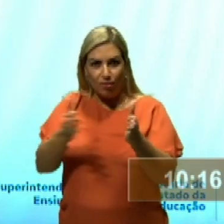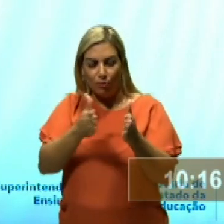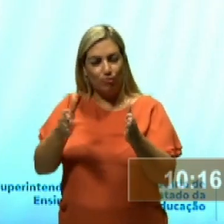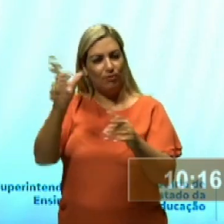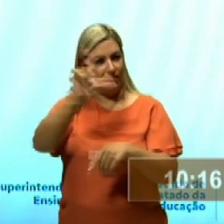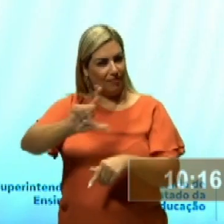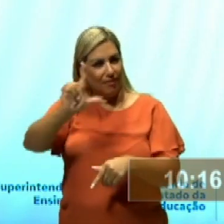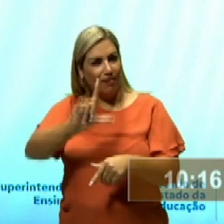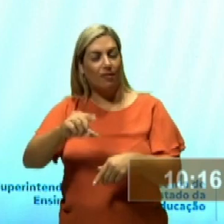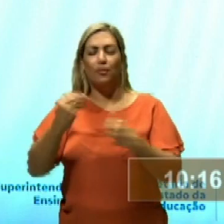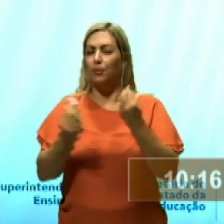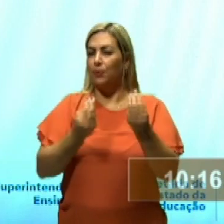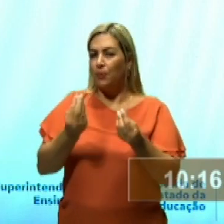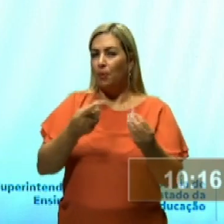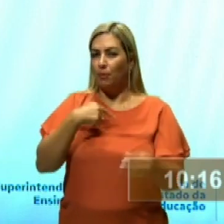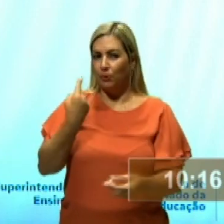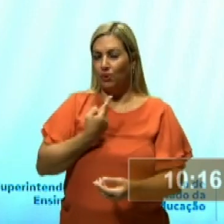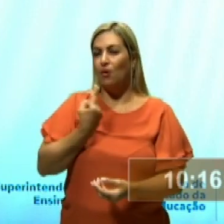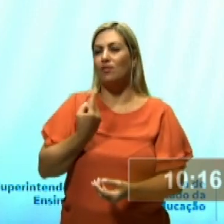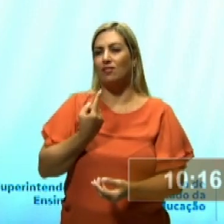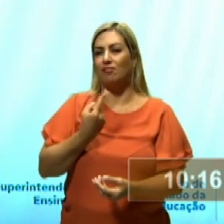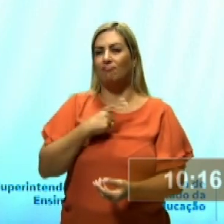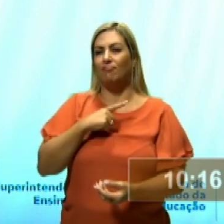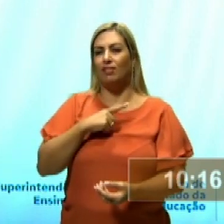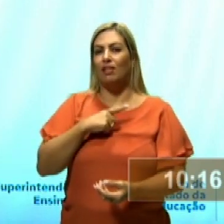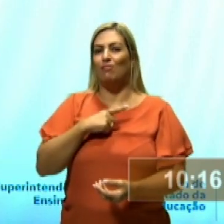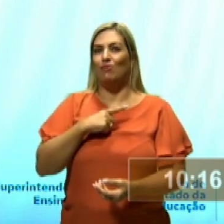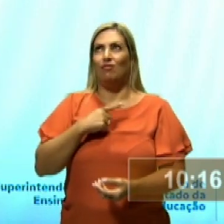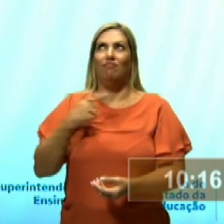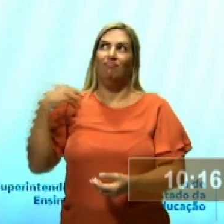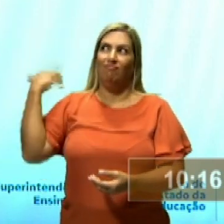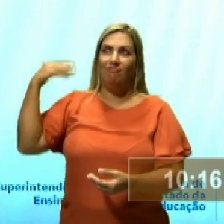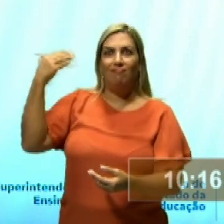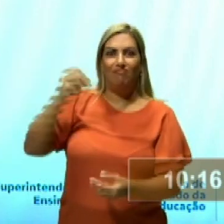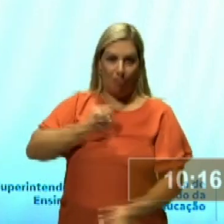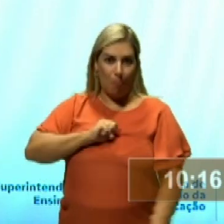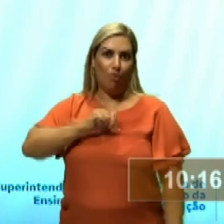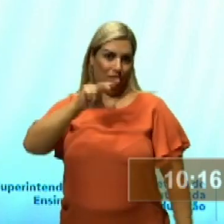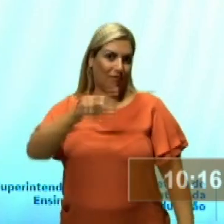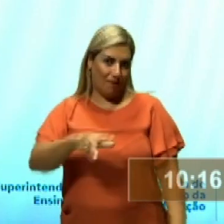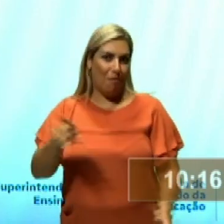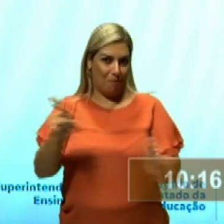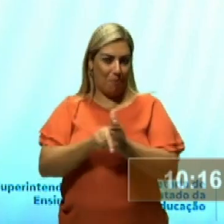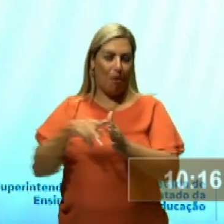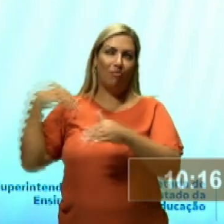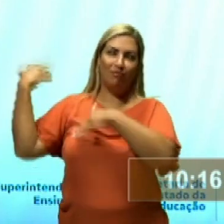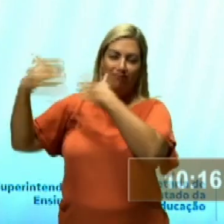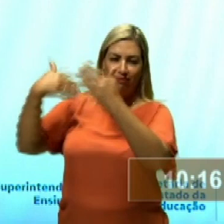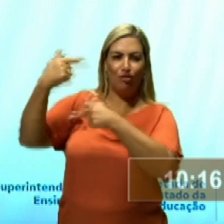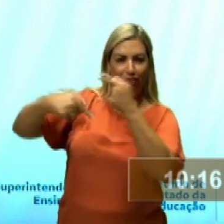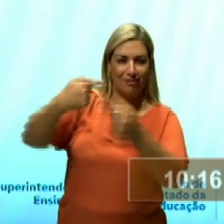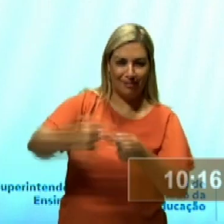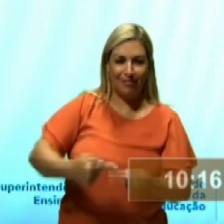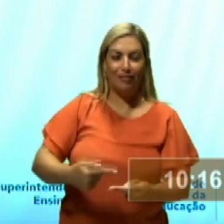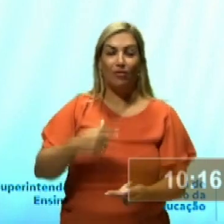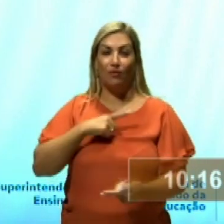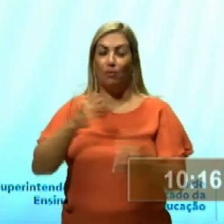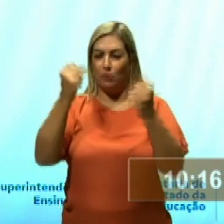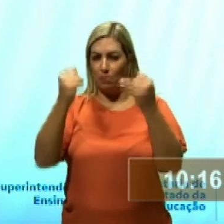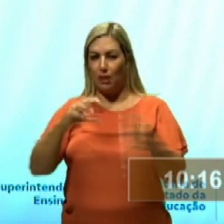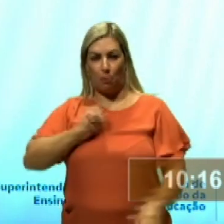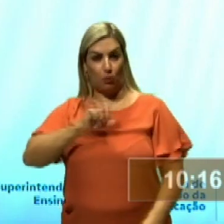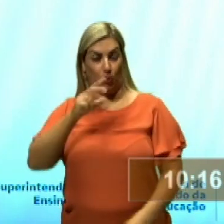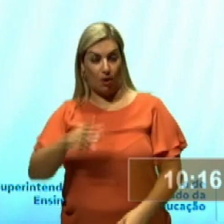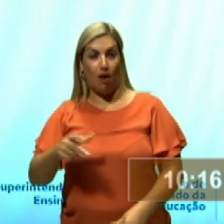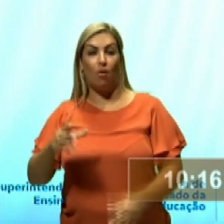como nós somos entre aspas cria de portugal fomos colonizados por portugal vamos falar um pouquinho sobre por o seu